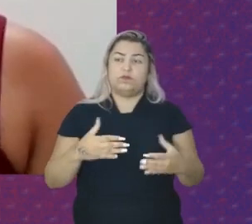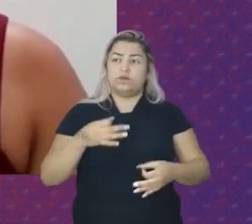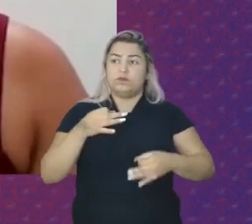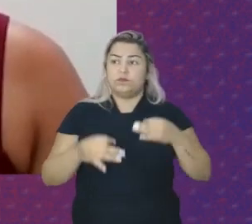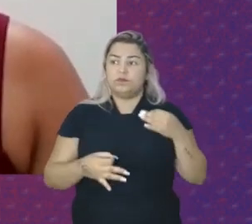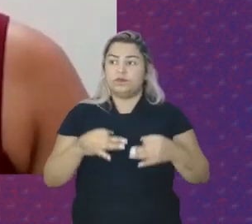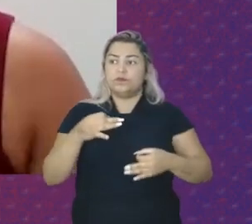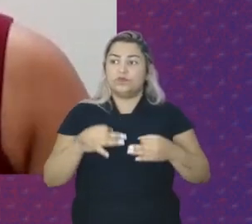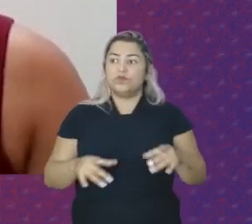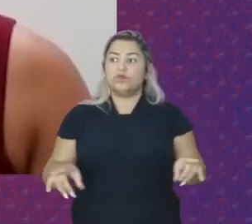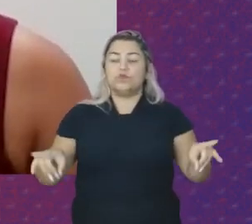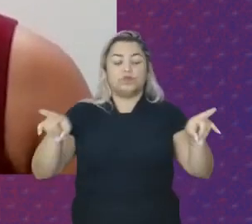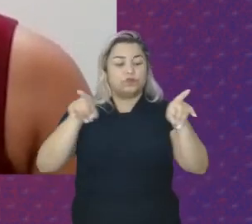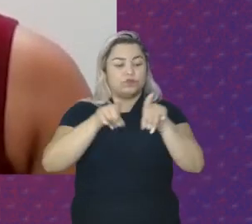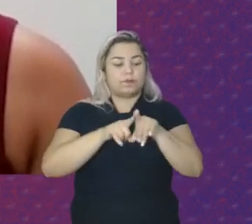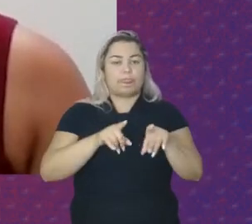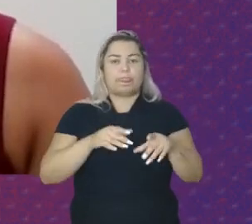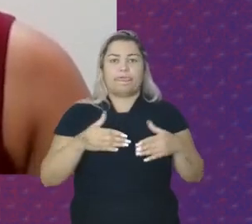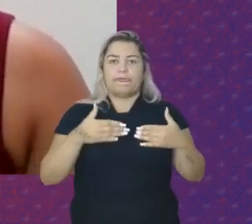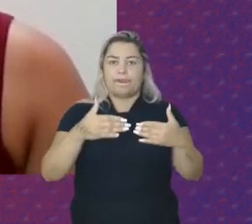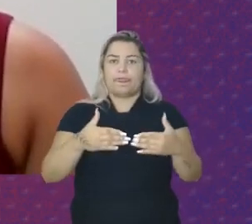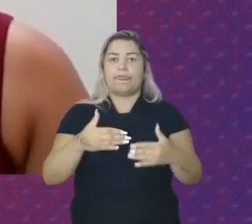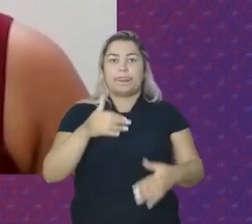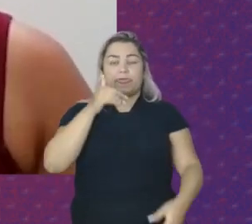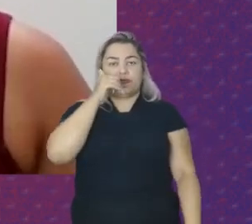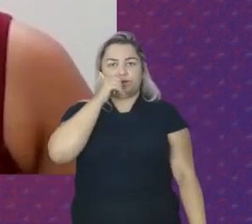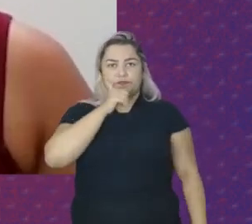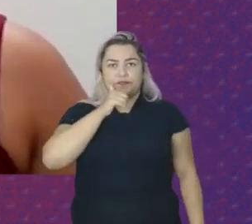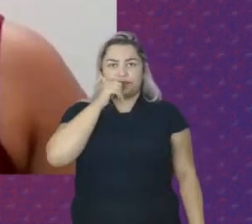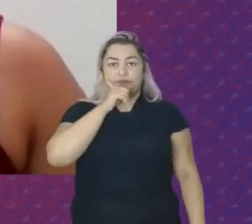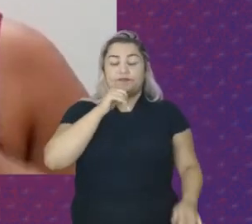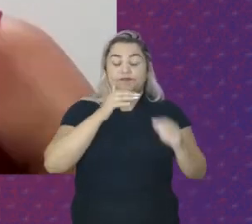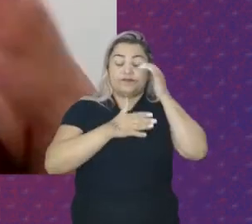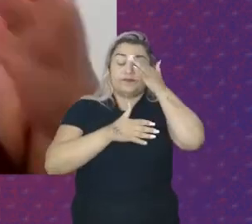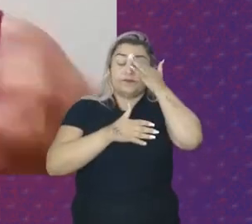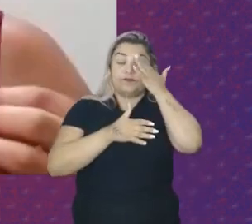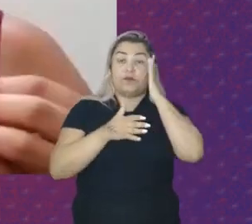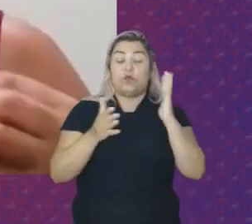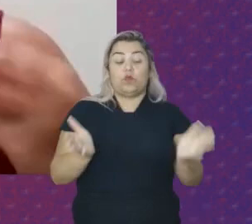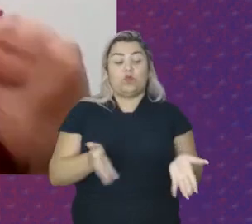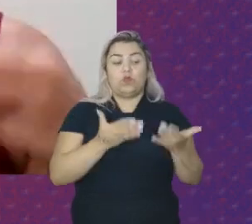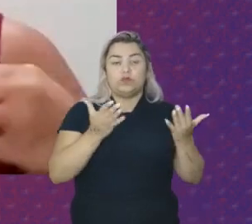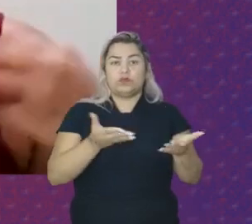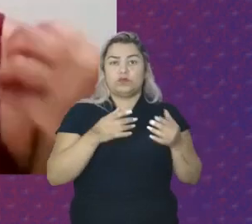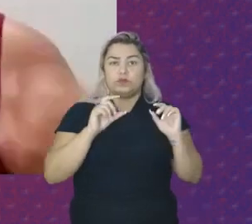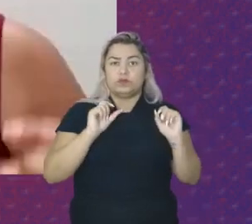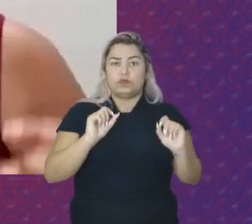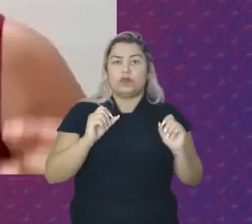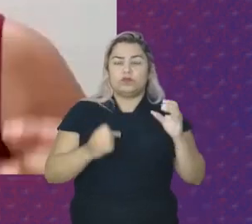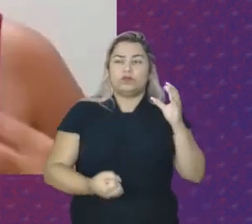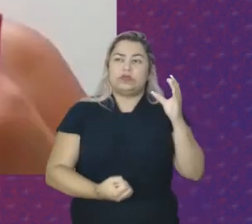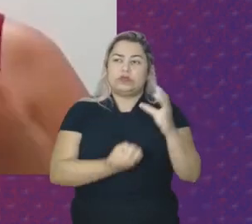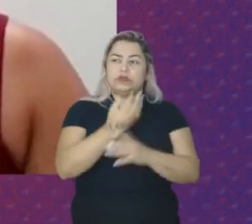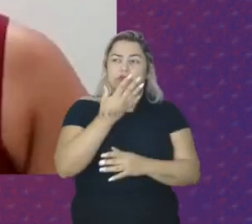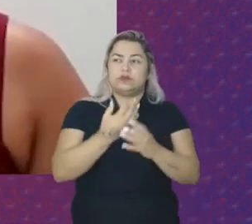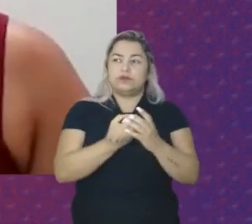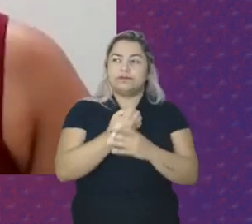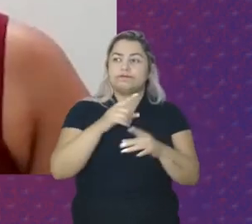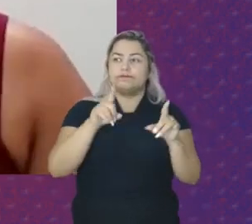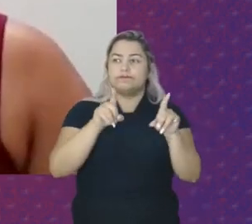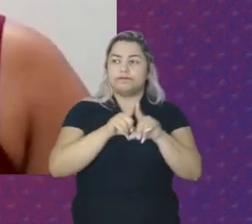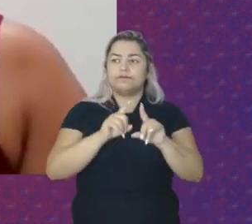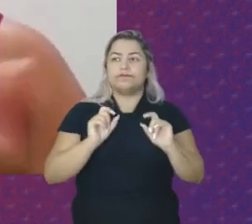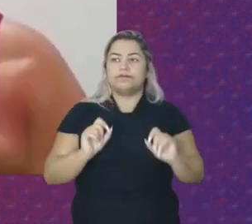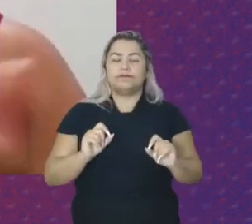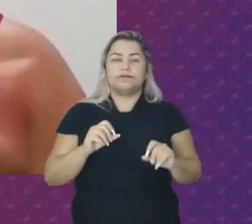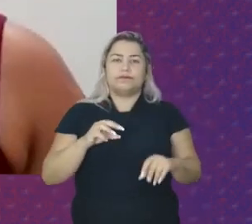Pública, em parceria com o Ministério das Mulheres, um processo de incentivo à criação das patrulhas Marias